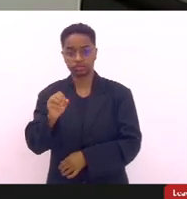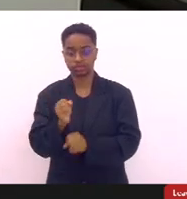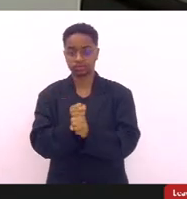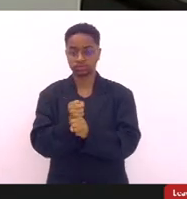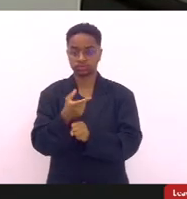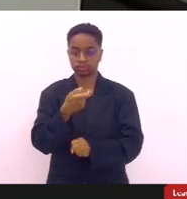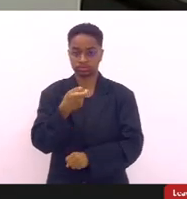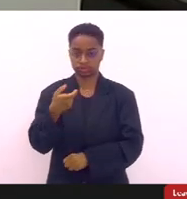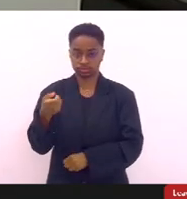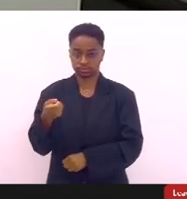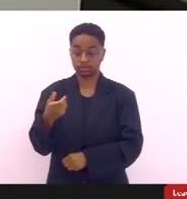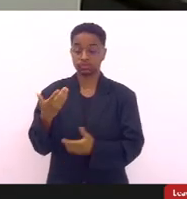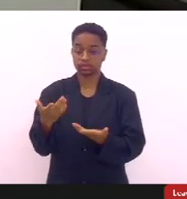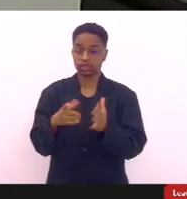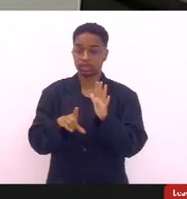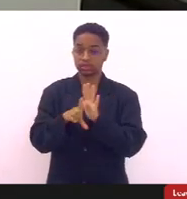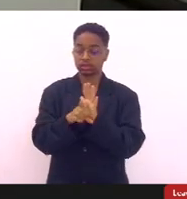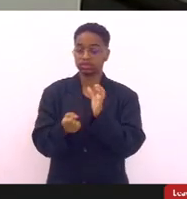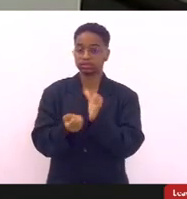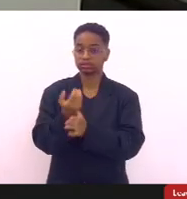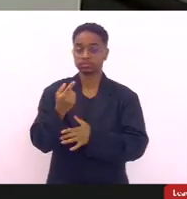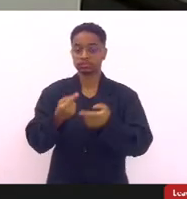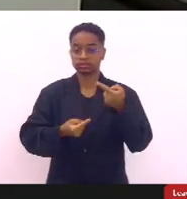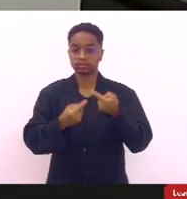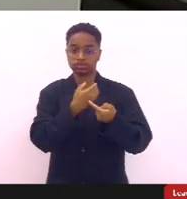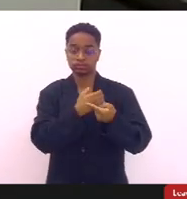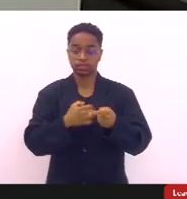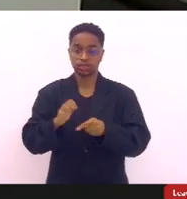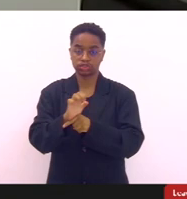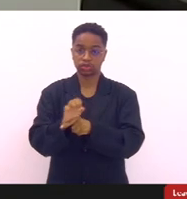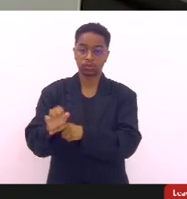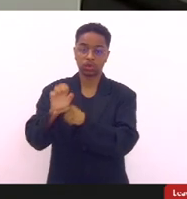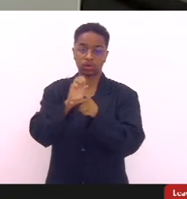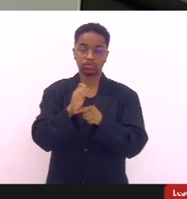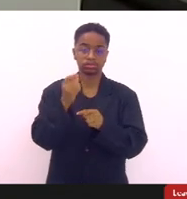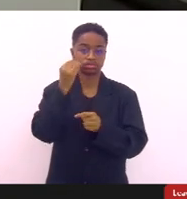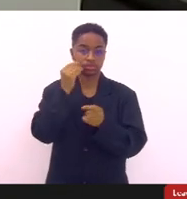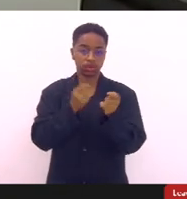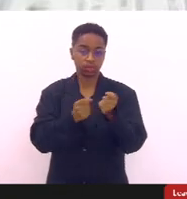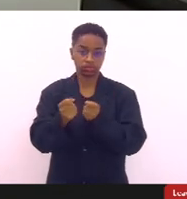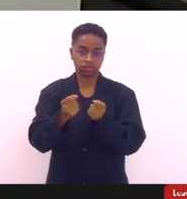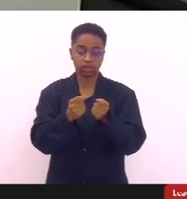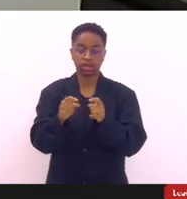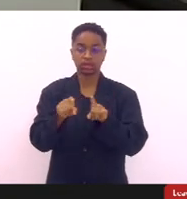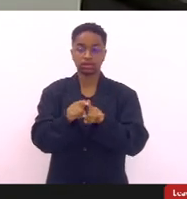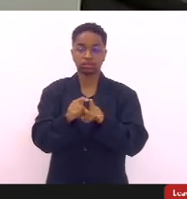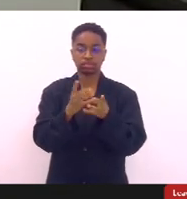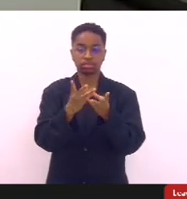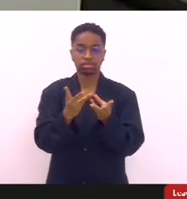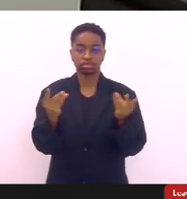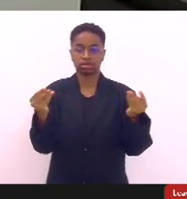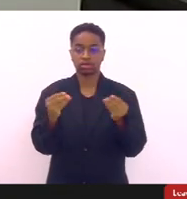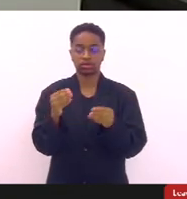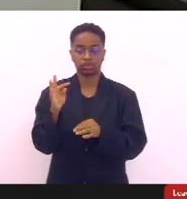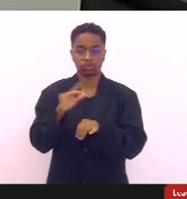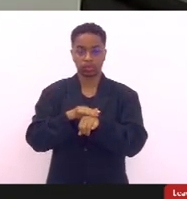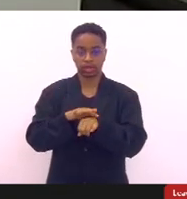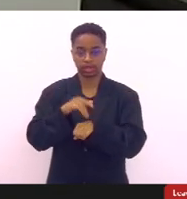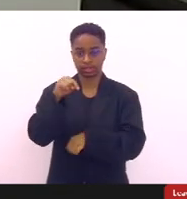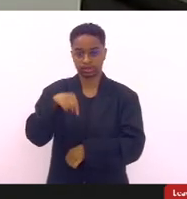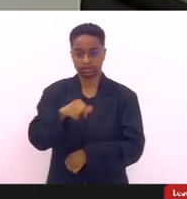lei institui a Política Estadual de Controle e Eliminação da Tuberculose no Estado do Rio de Janeiro. E lá